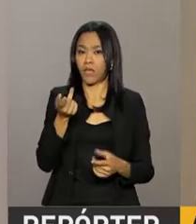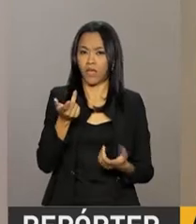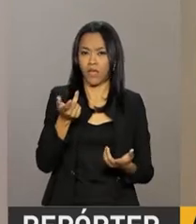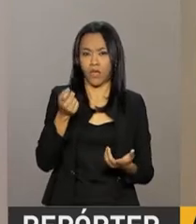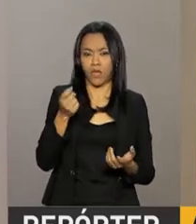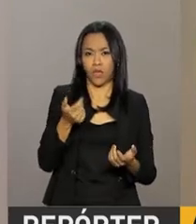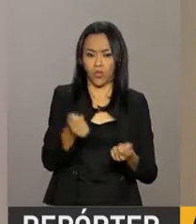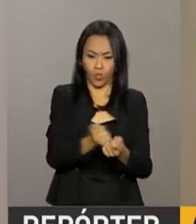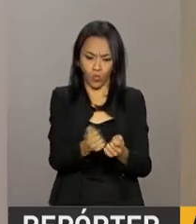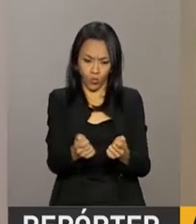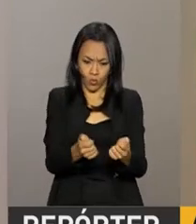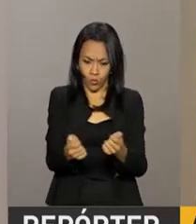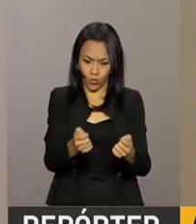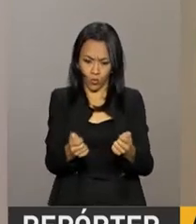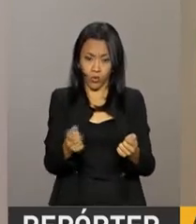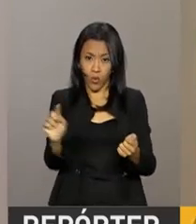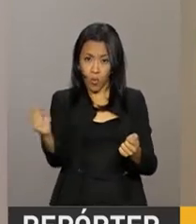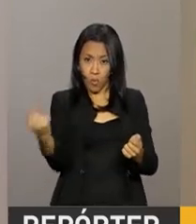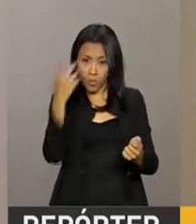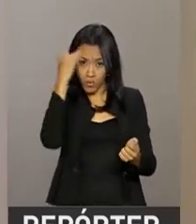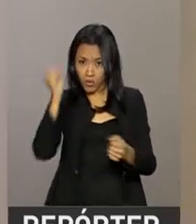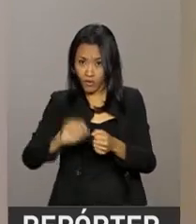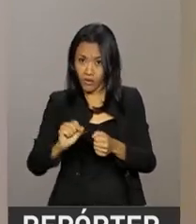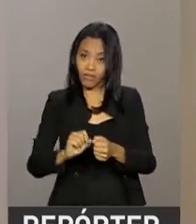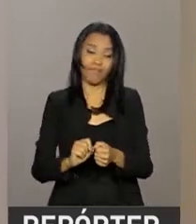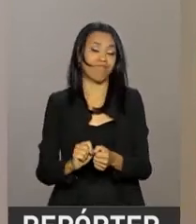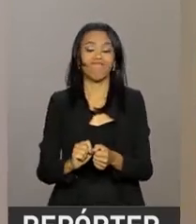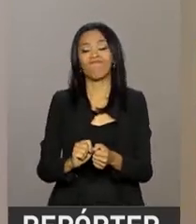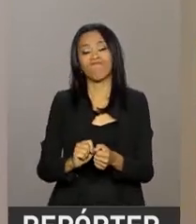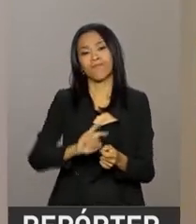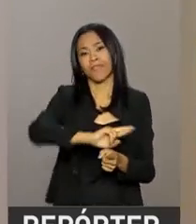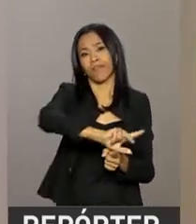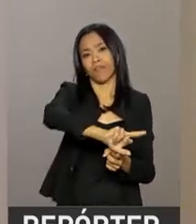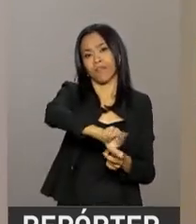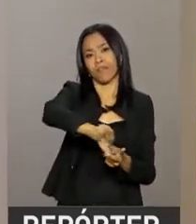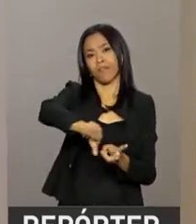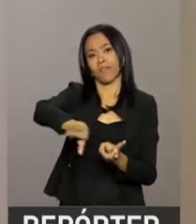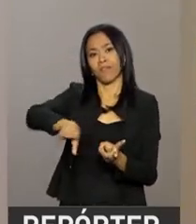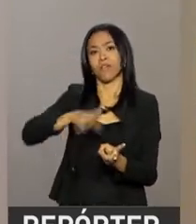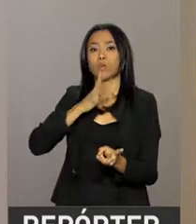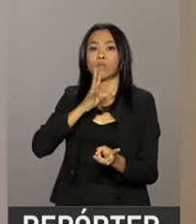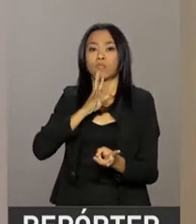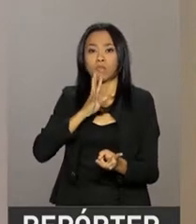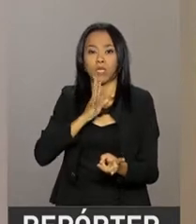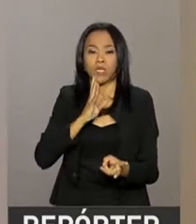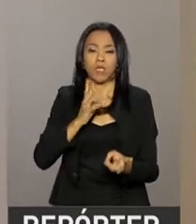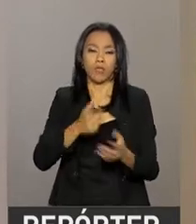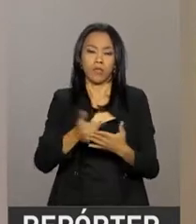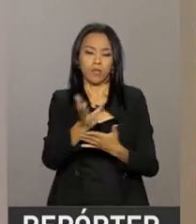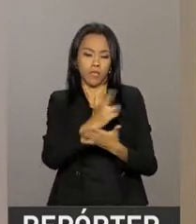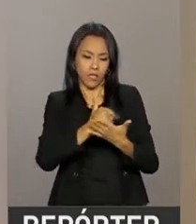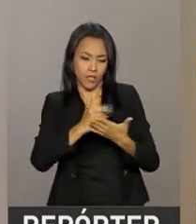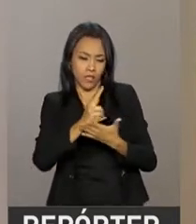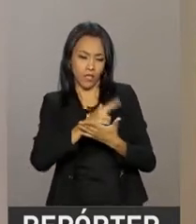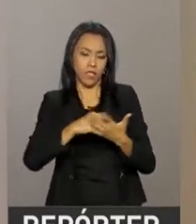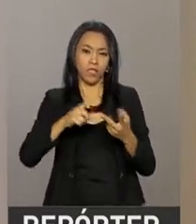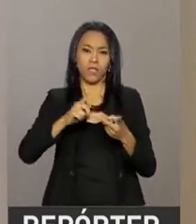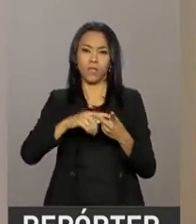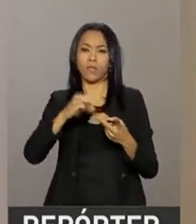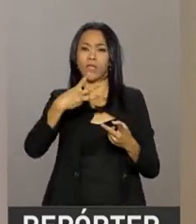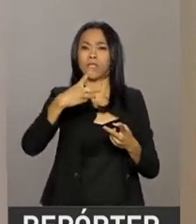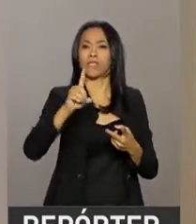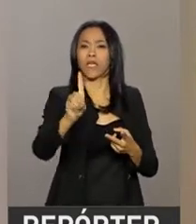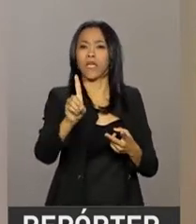vai ter um jogo constituído por uma pessoa só então eles exigem diversos conhecimentos a modelagem 3d arte